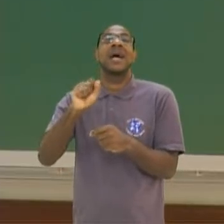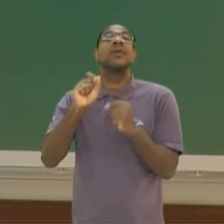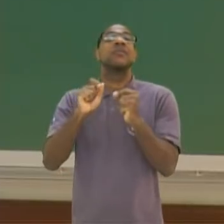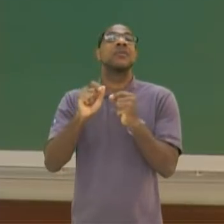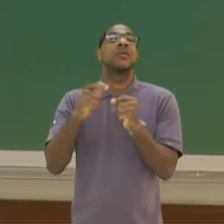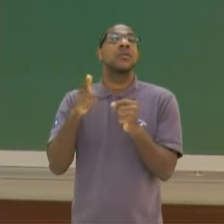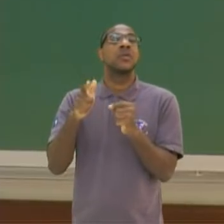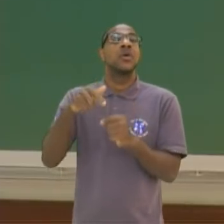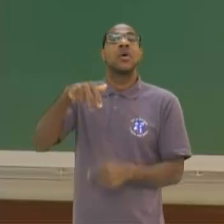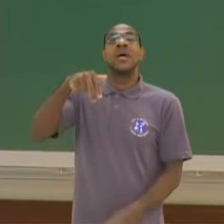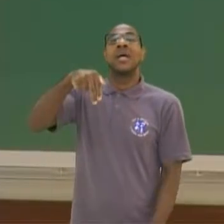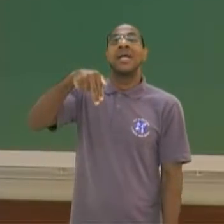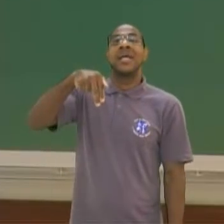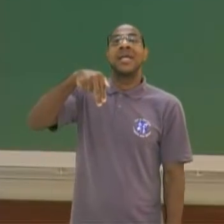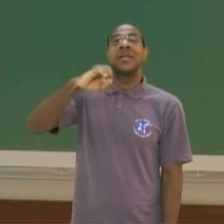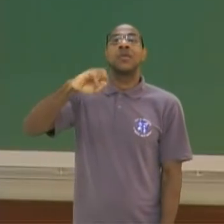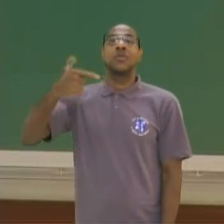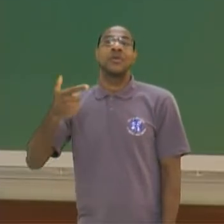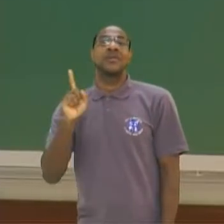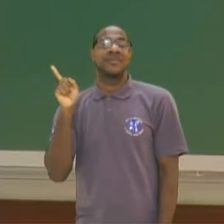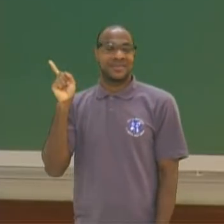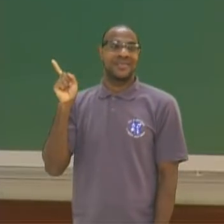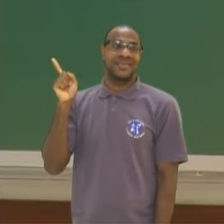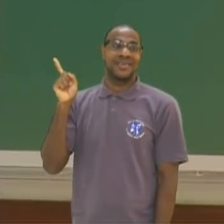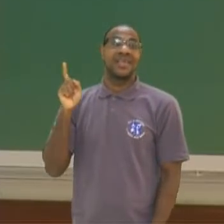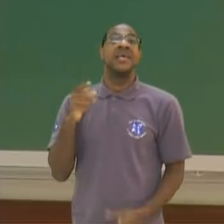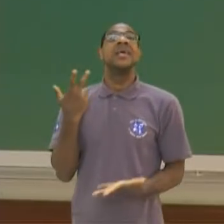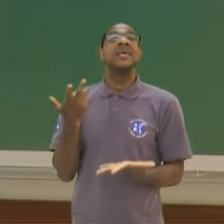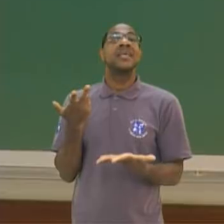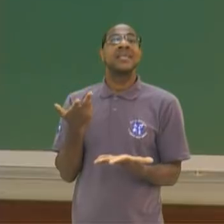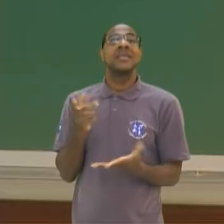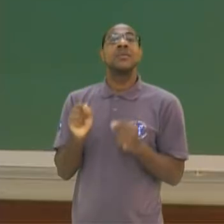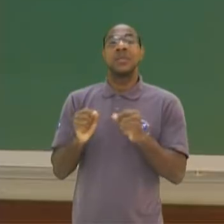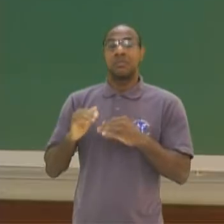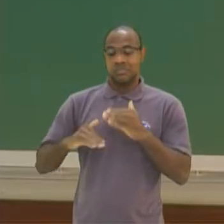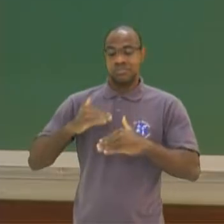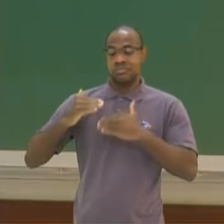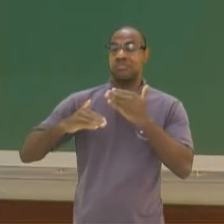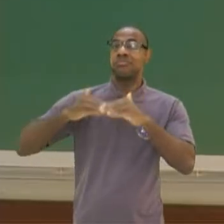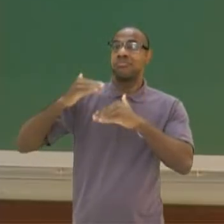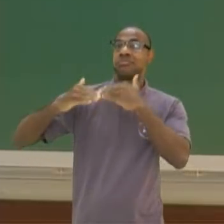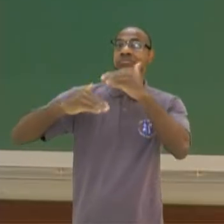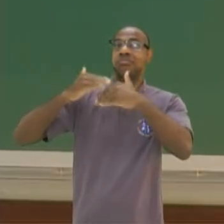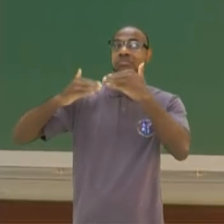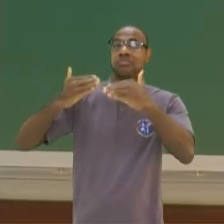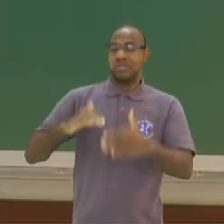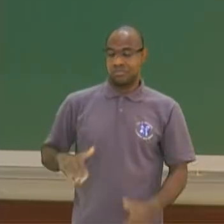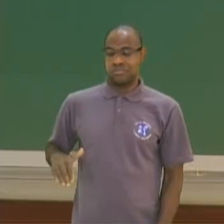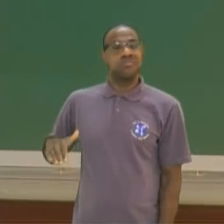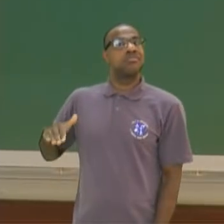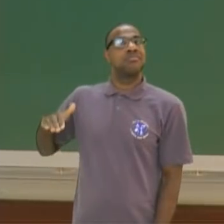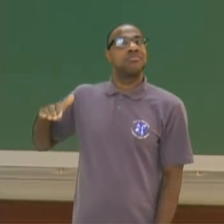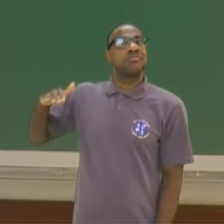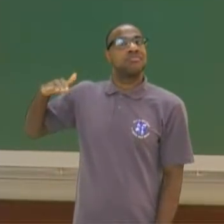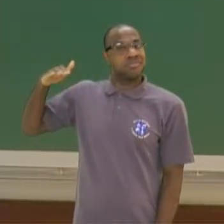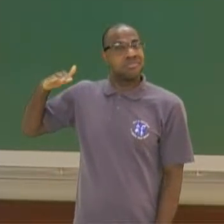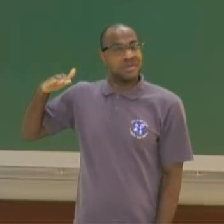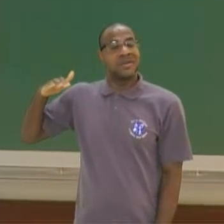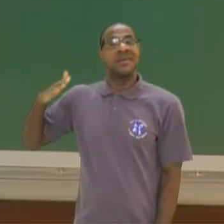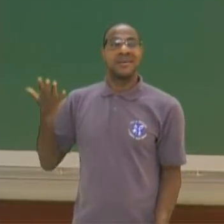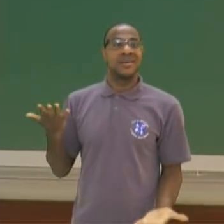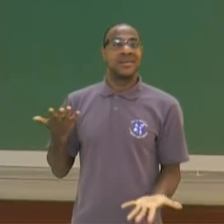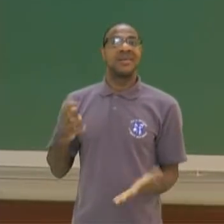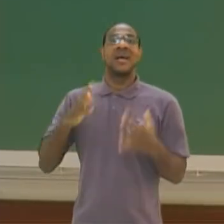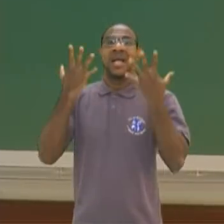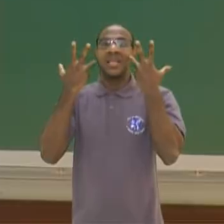o nitrogênio, que serve para o desenvolvimento, para o crescimento de plantas e de animais. Então, embora